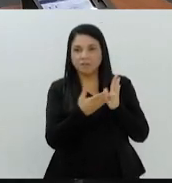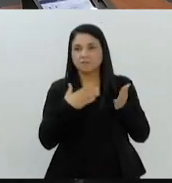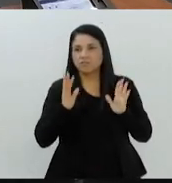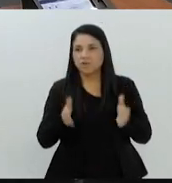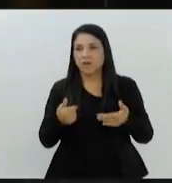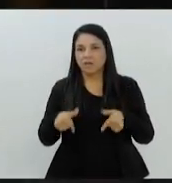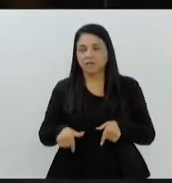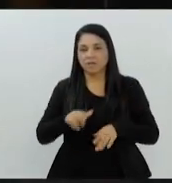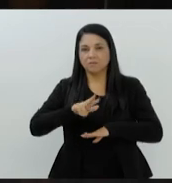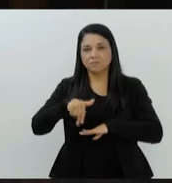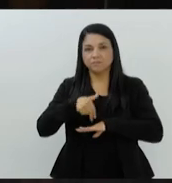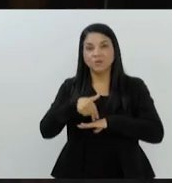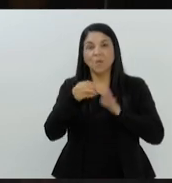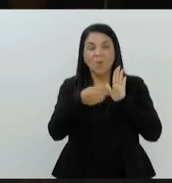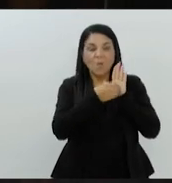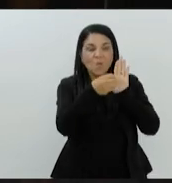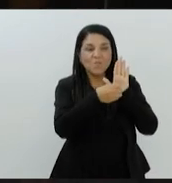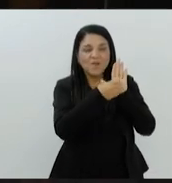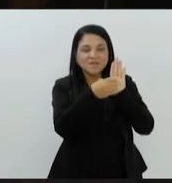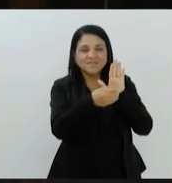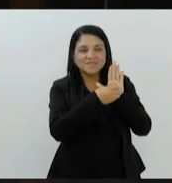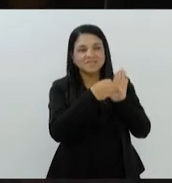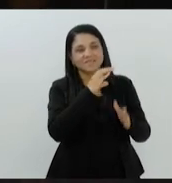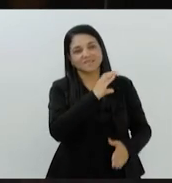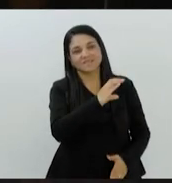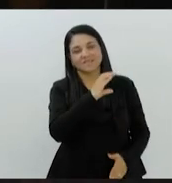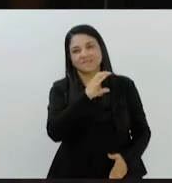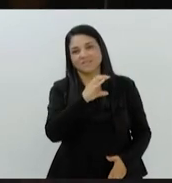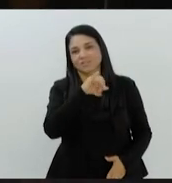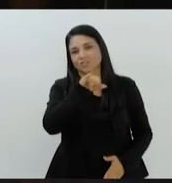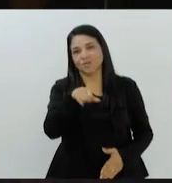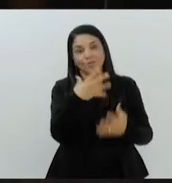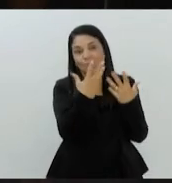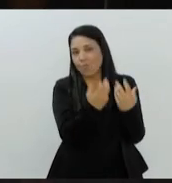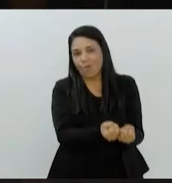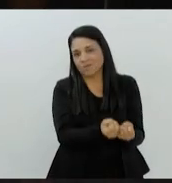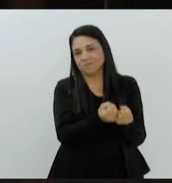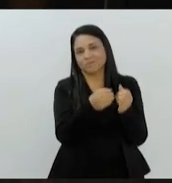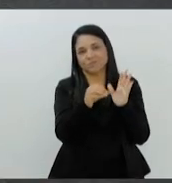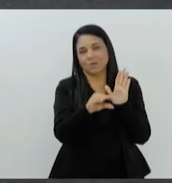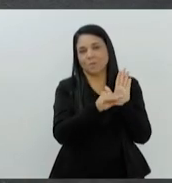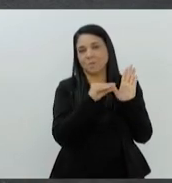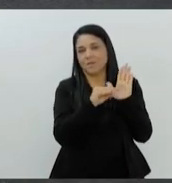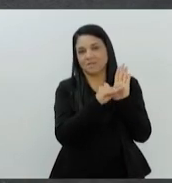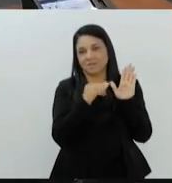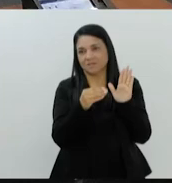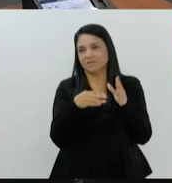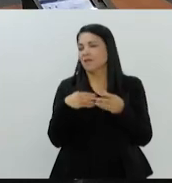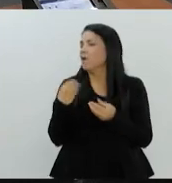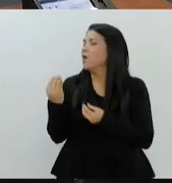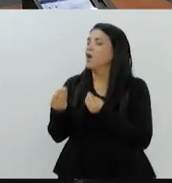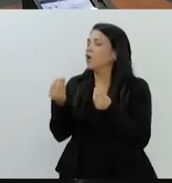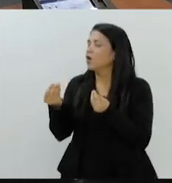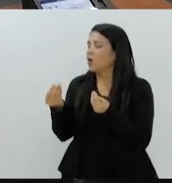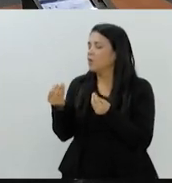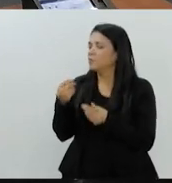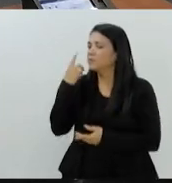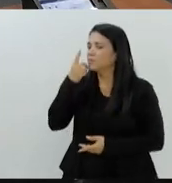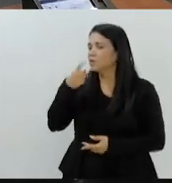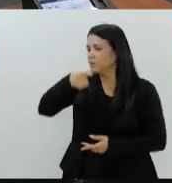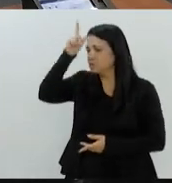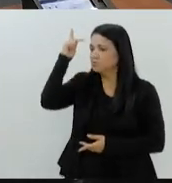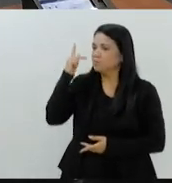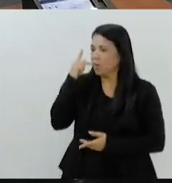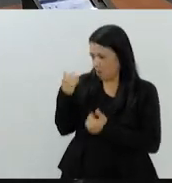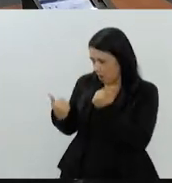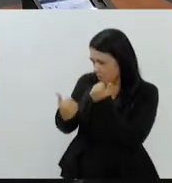prevalecendo é o parecer da CCJ, que não aceitou as emendas. Como então, é que fica, deputado? Pode me dar um apoio aqui,